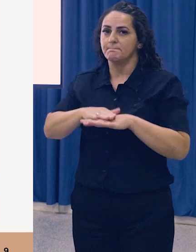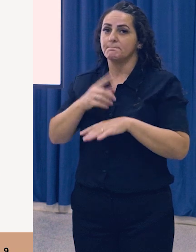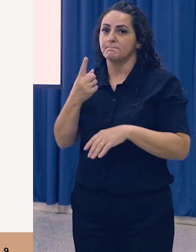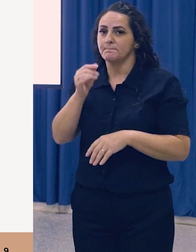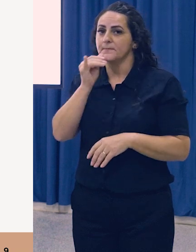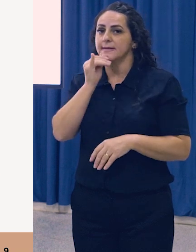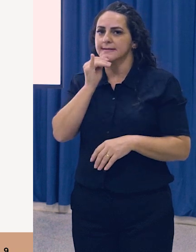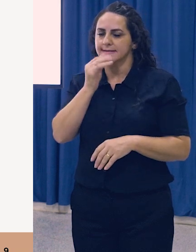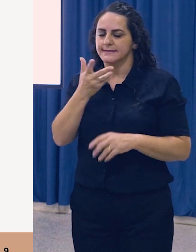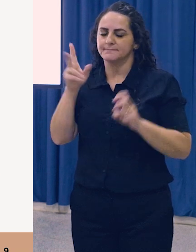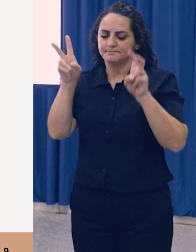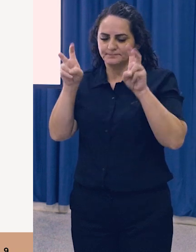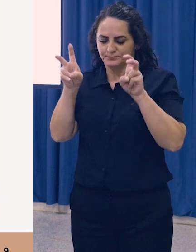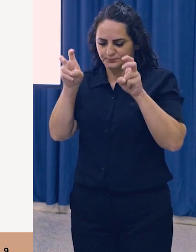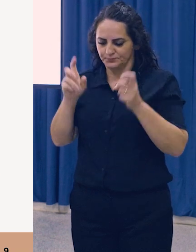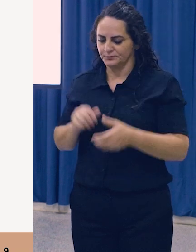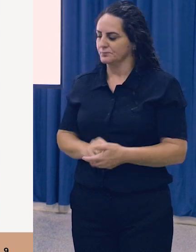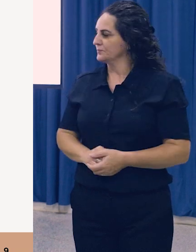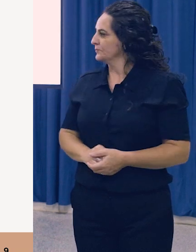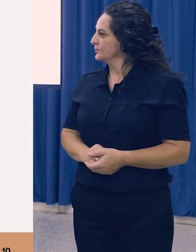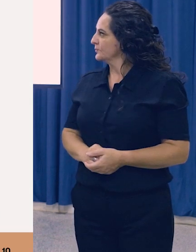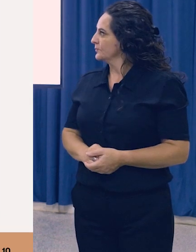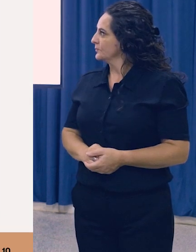de temática.